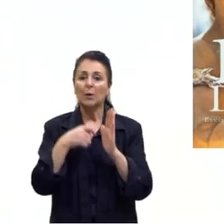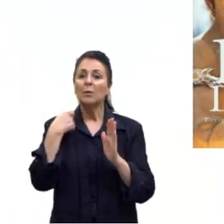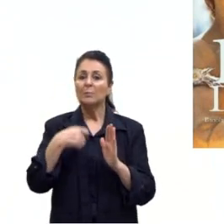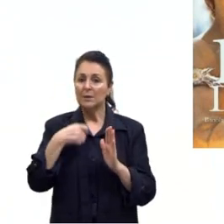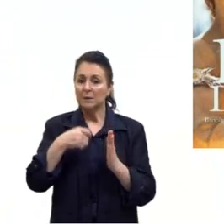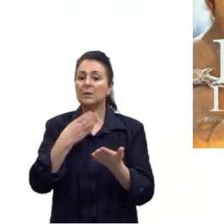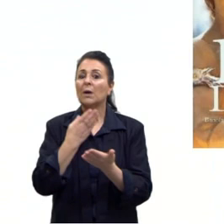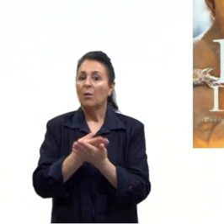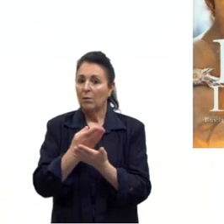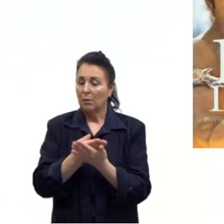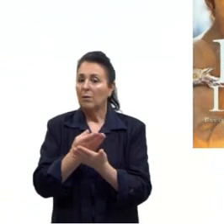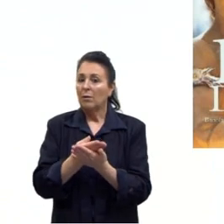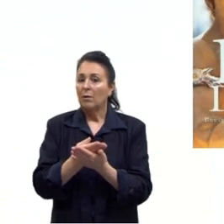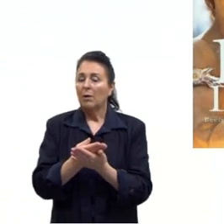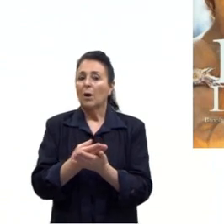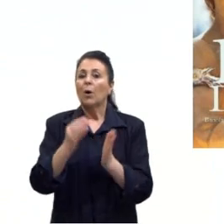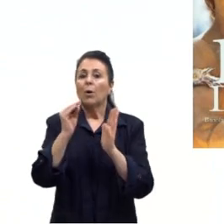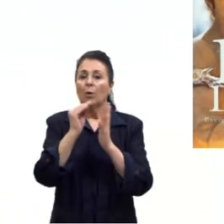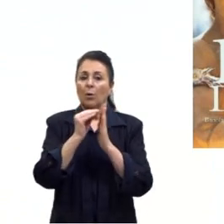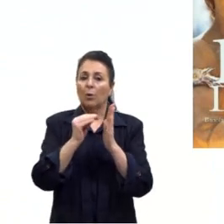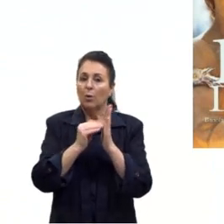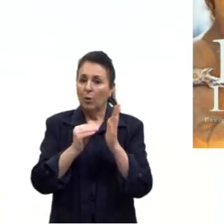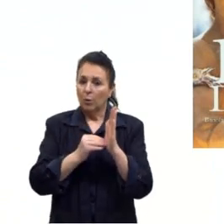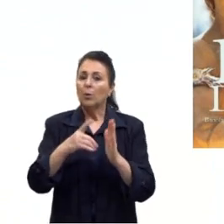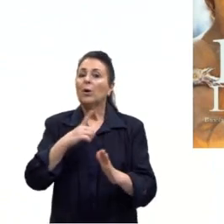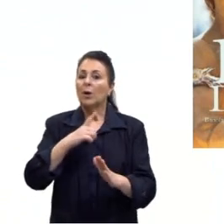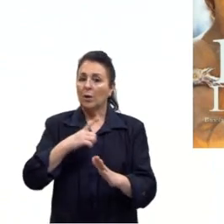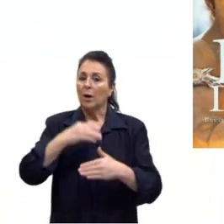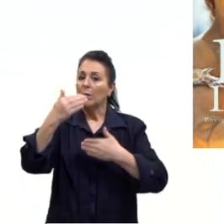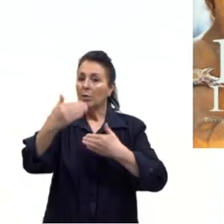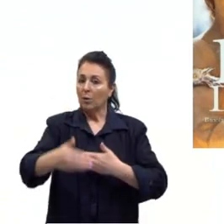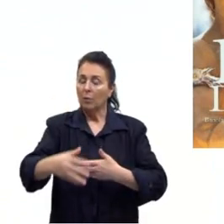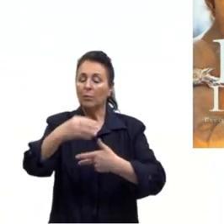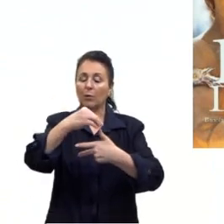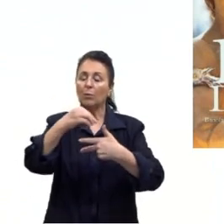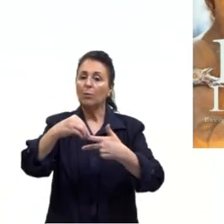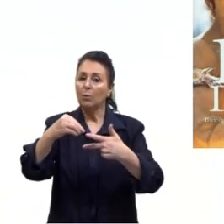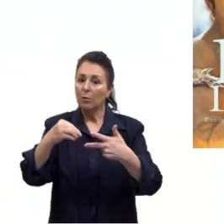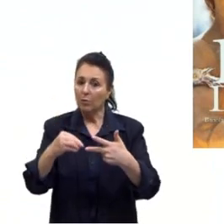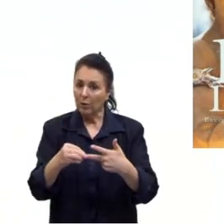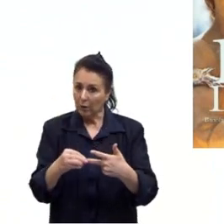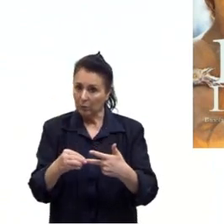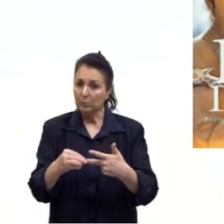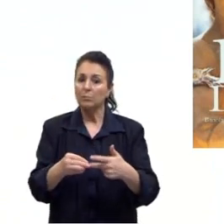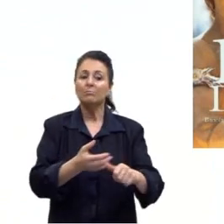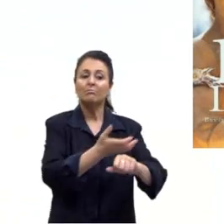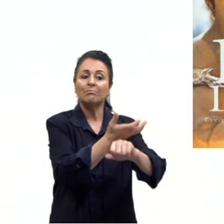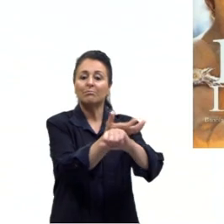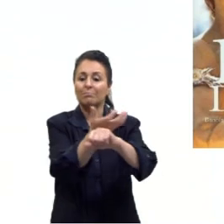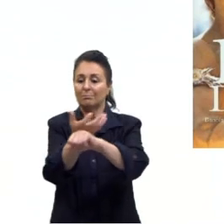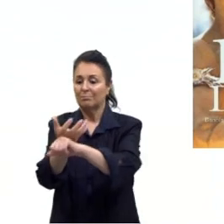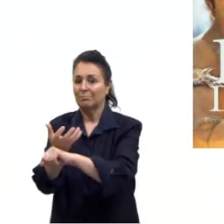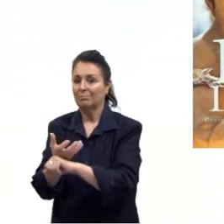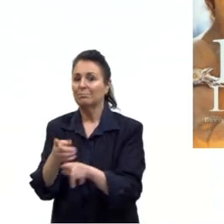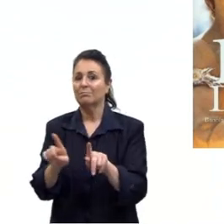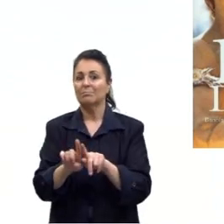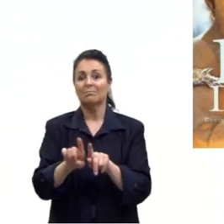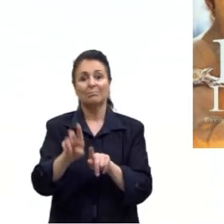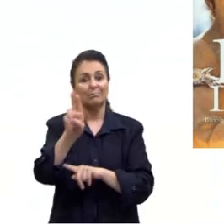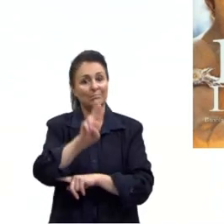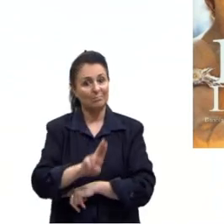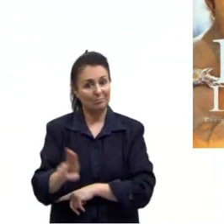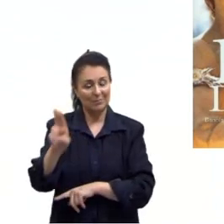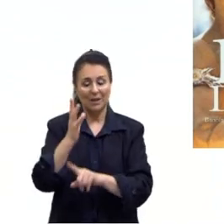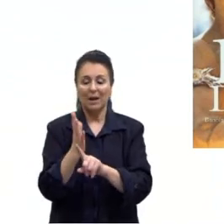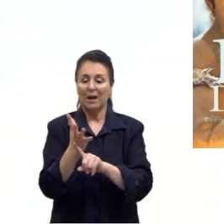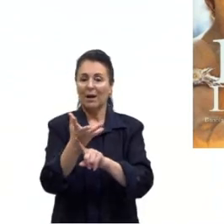continuar estudando é um conteúdo presente no ENEM que também atravessa por outras disciplinas né Eu sempre falo